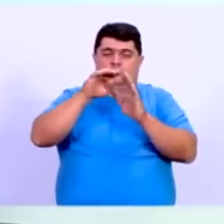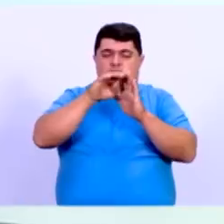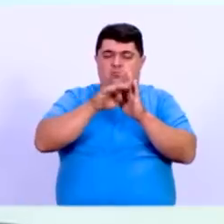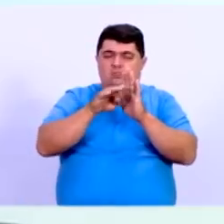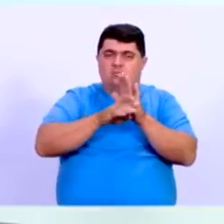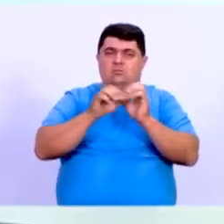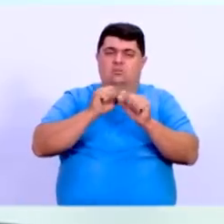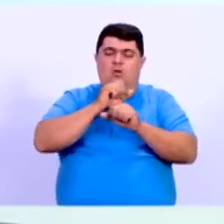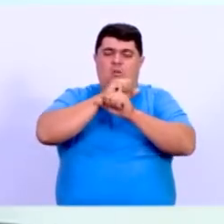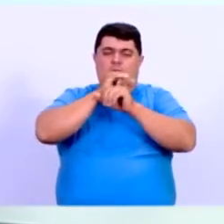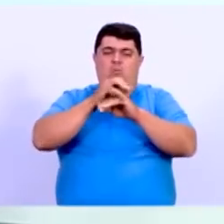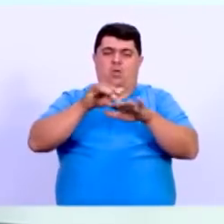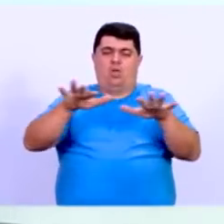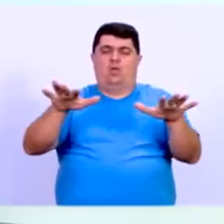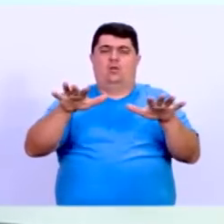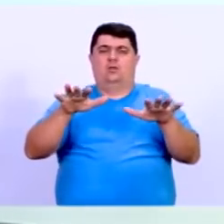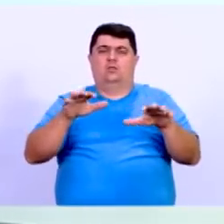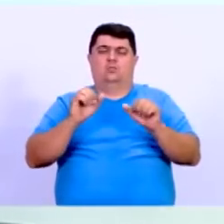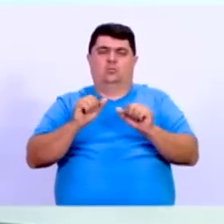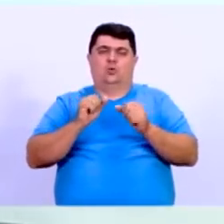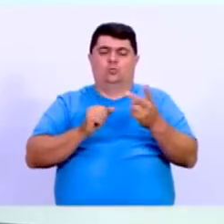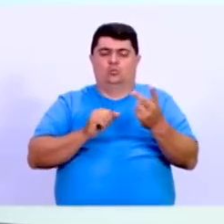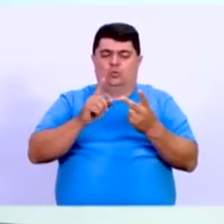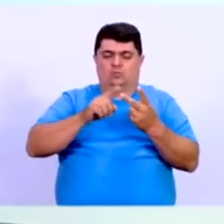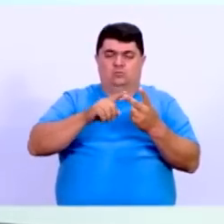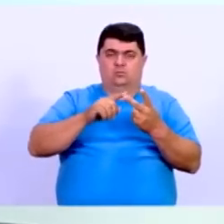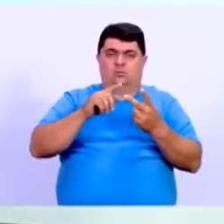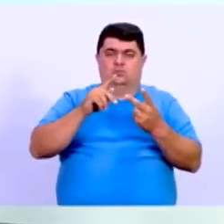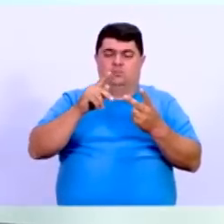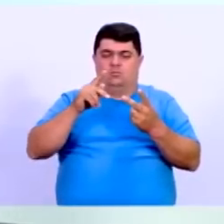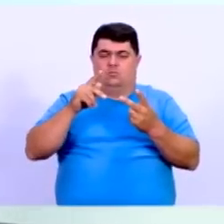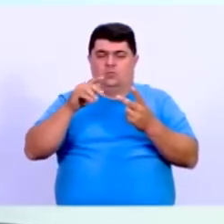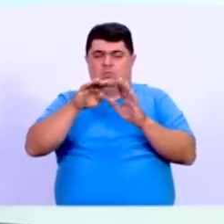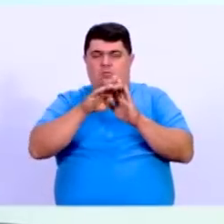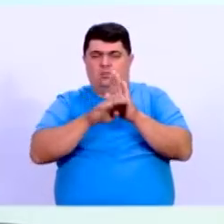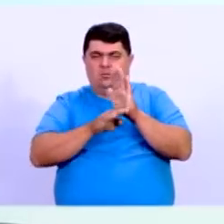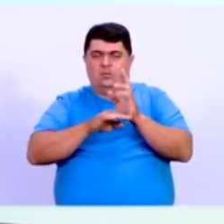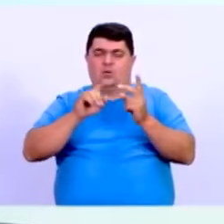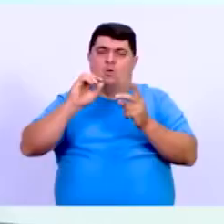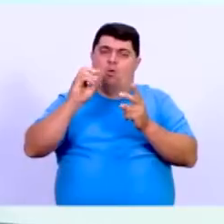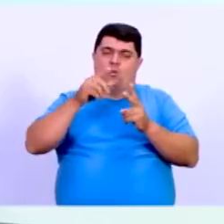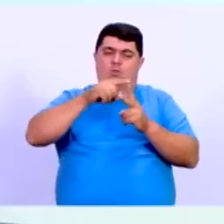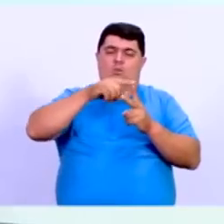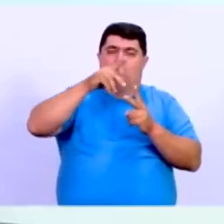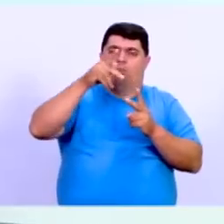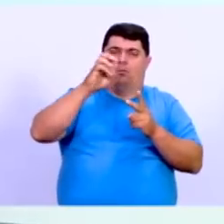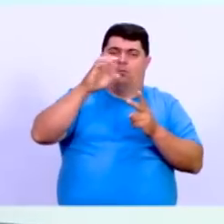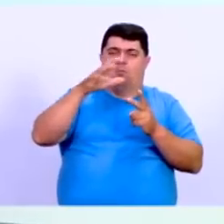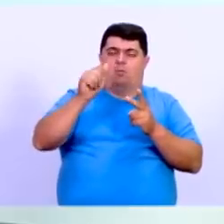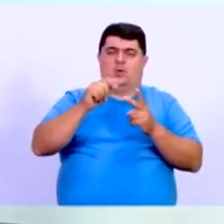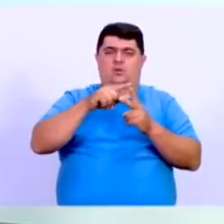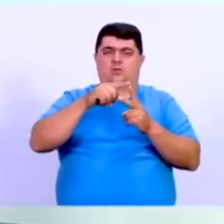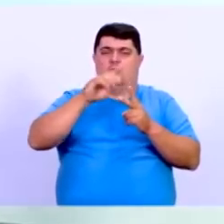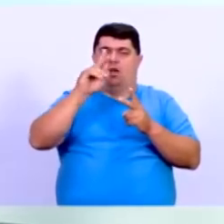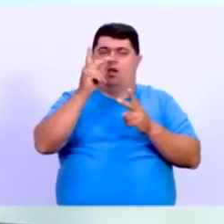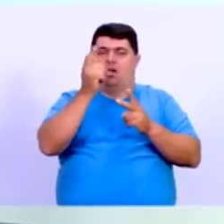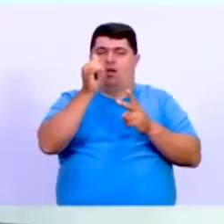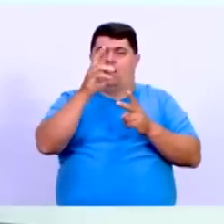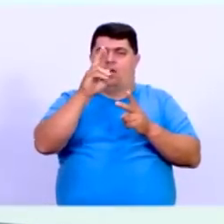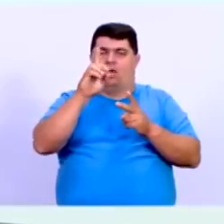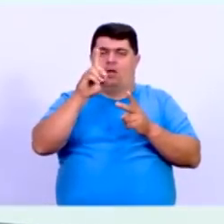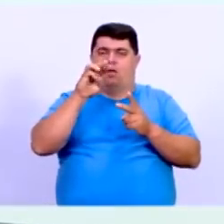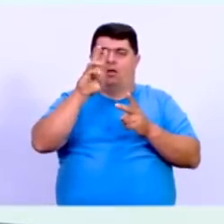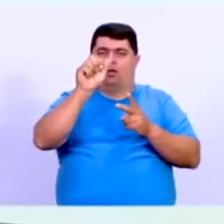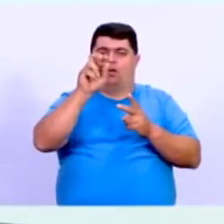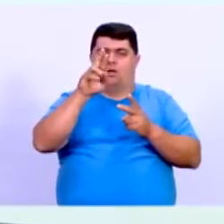esse recurso pode ser hardware ou software. Tudo bem? Professor, fácil. É isso mesmo, galera, não tem dificuldade, né? Vem